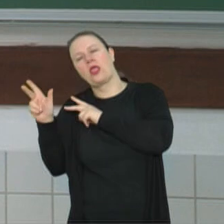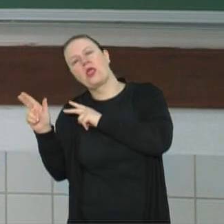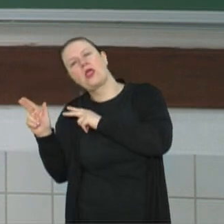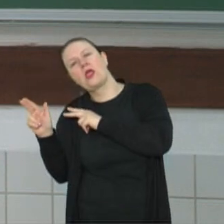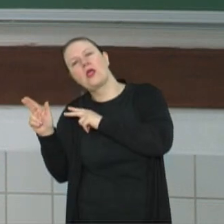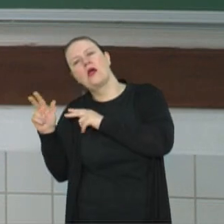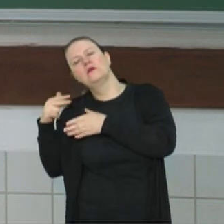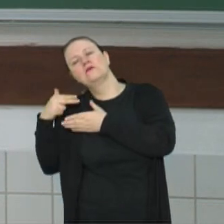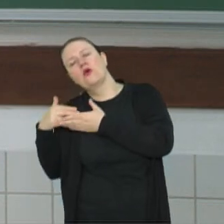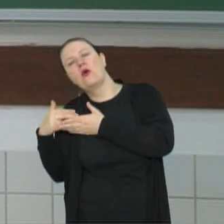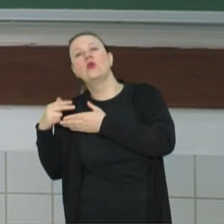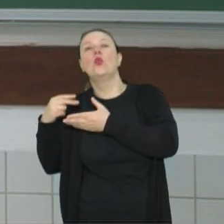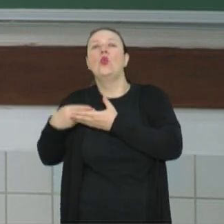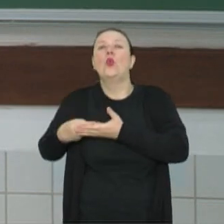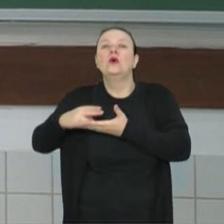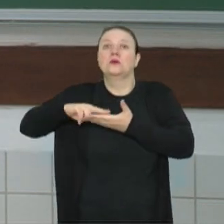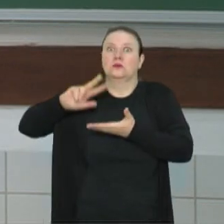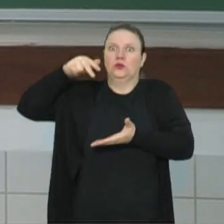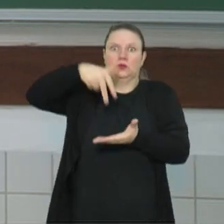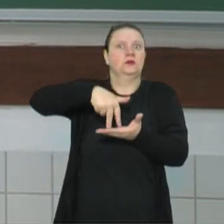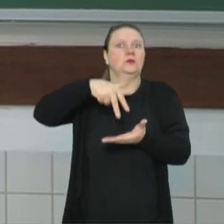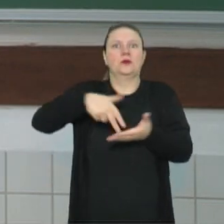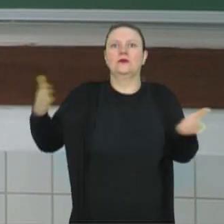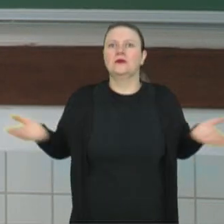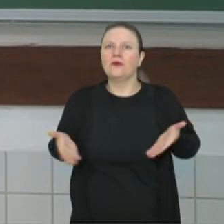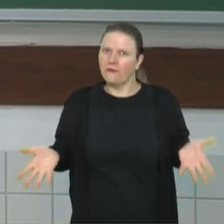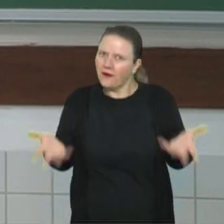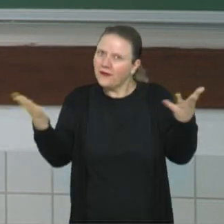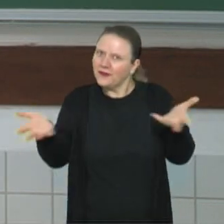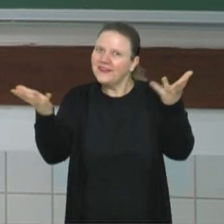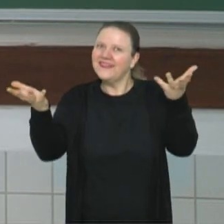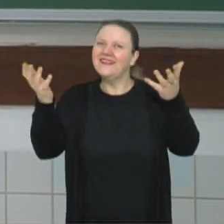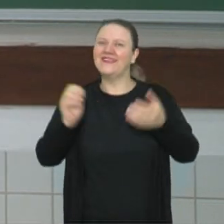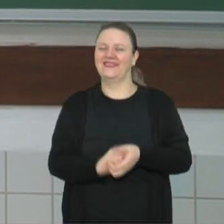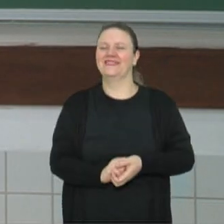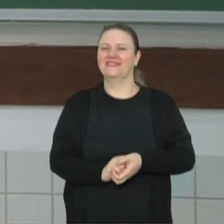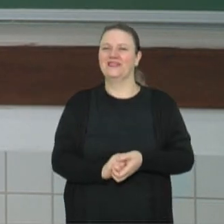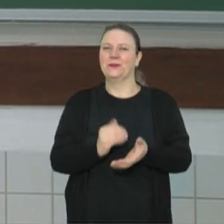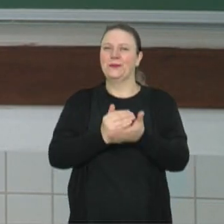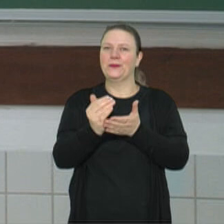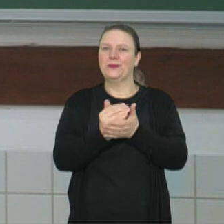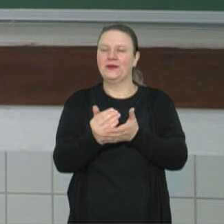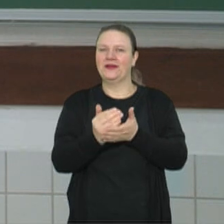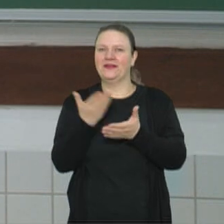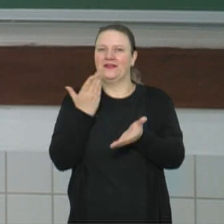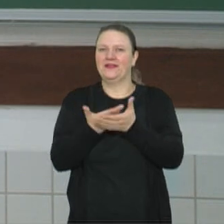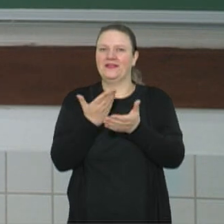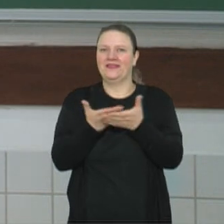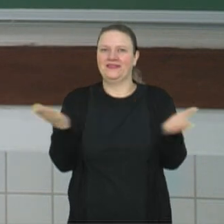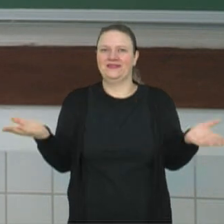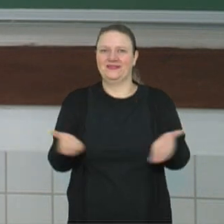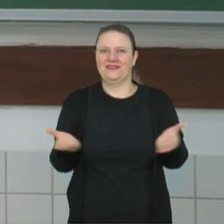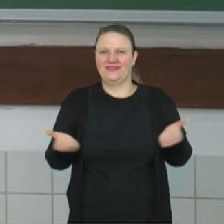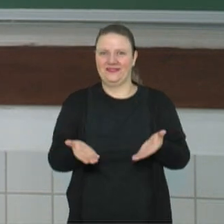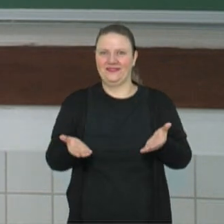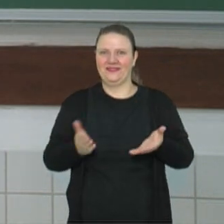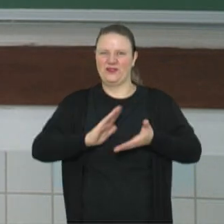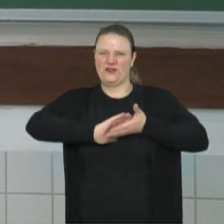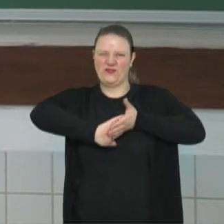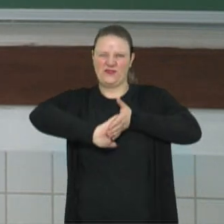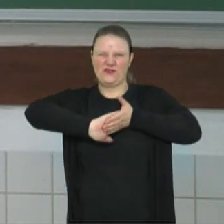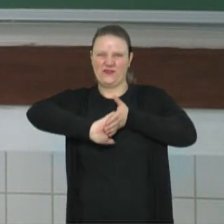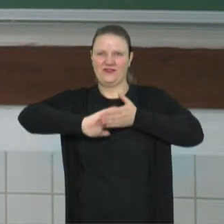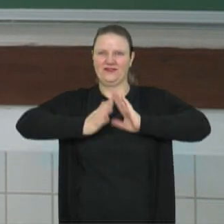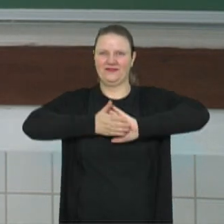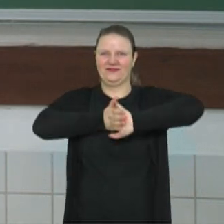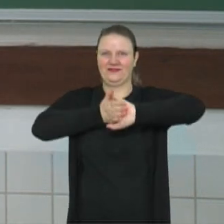Vamos fazer o nosso movimento, fazer aqueles alongamentos para começarmos melhor a aula de hoje. Então no ritmo da música, já sabe lá, que é para aquecer a musculatura,